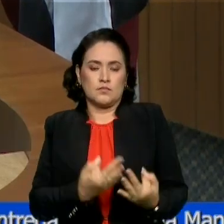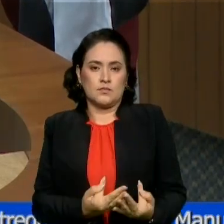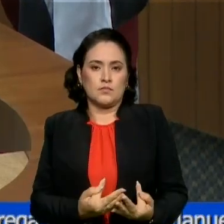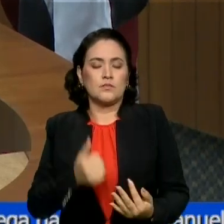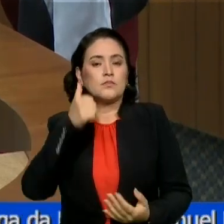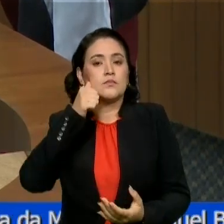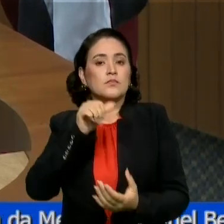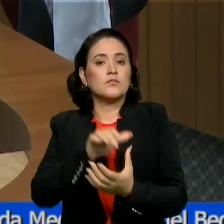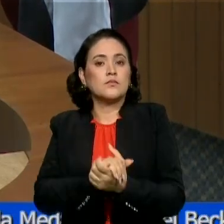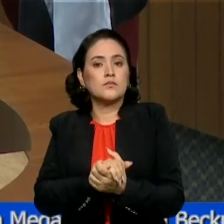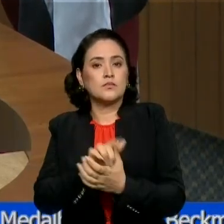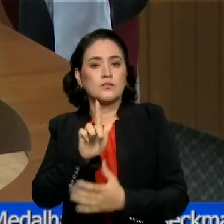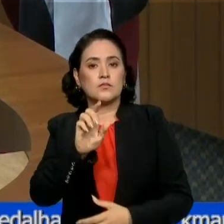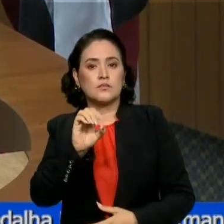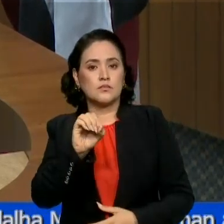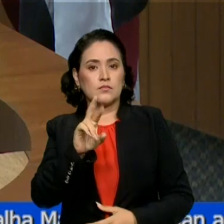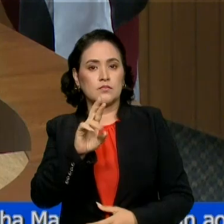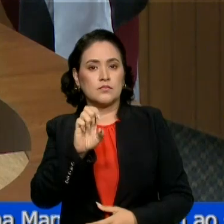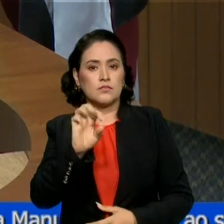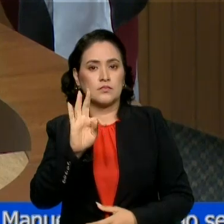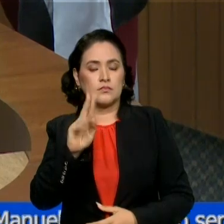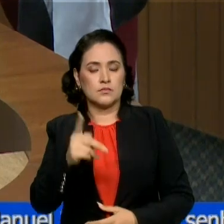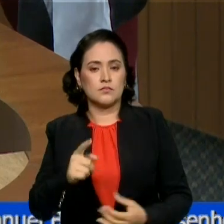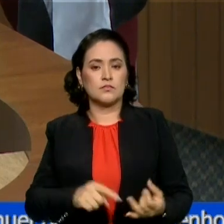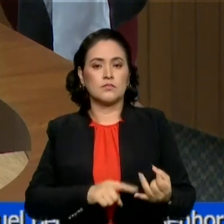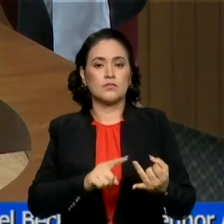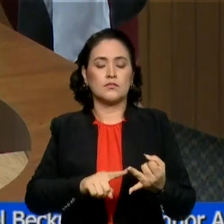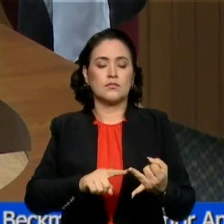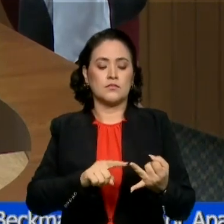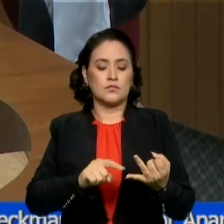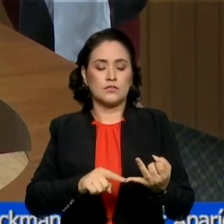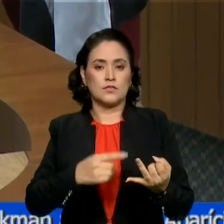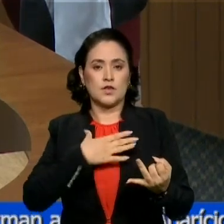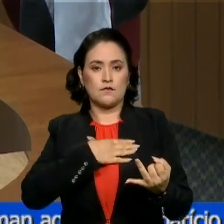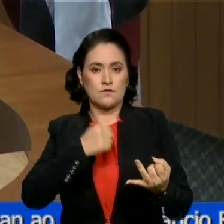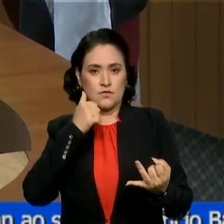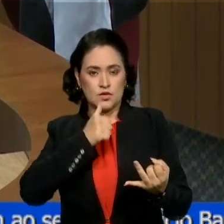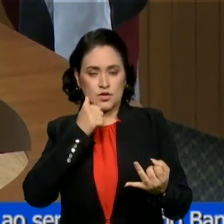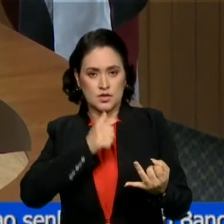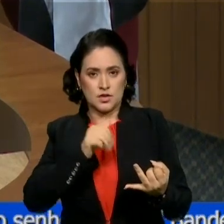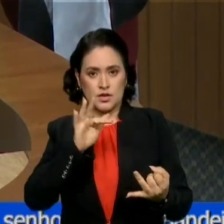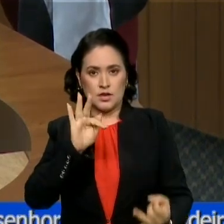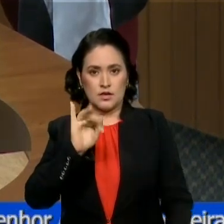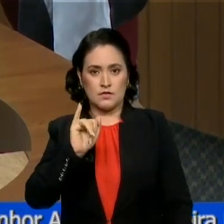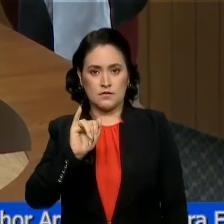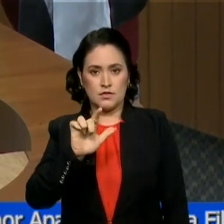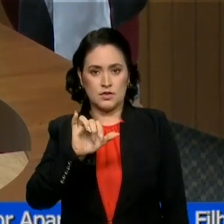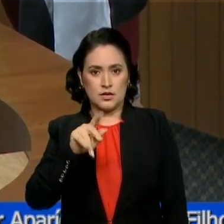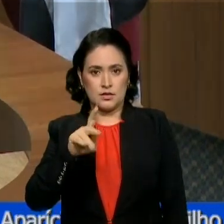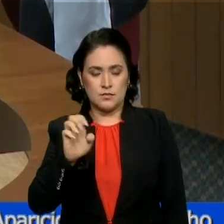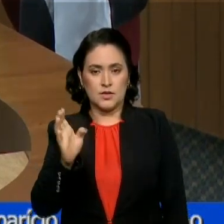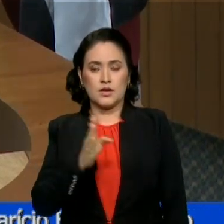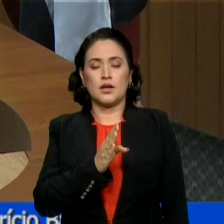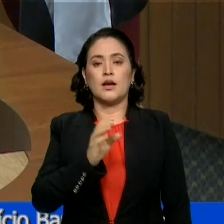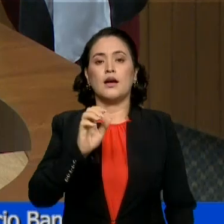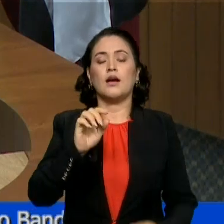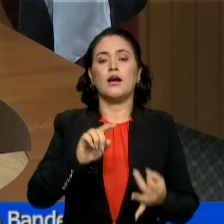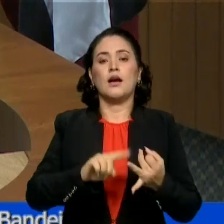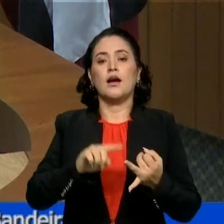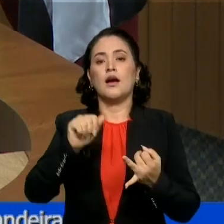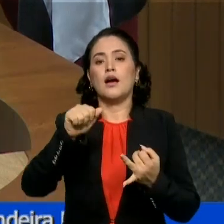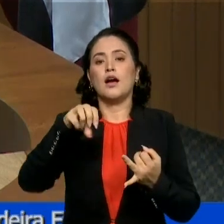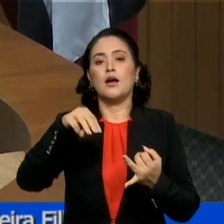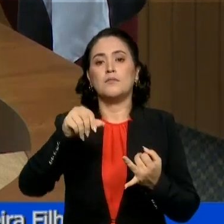Milena e Amanda, aos meus netos Luiz Felipe, Isabel e Laura, que me proporcionam amor incondicional e